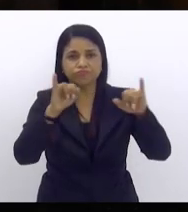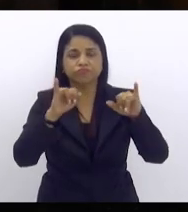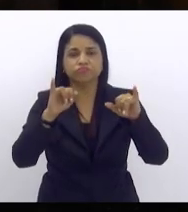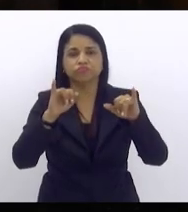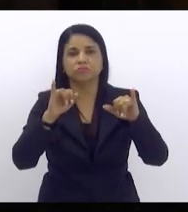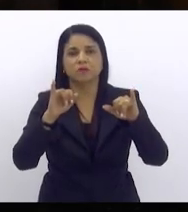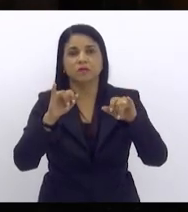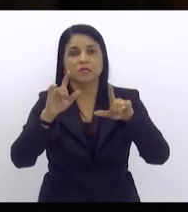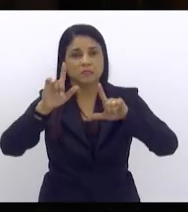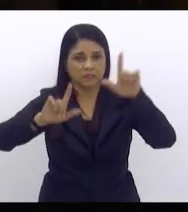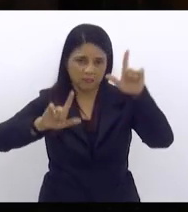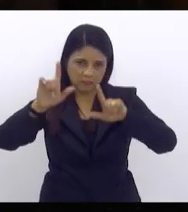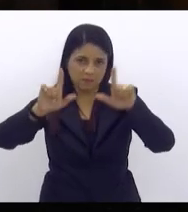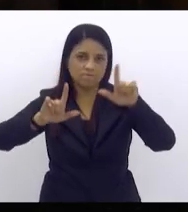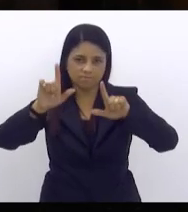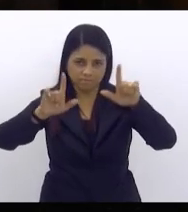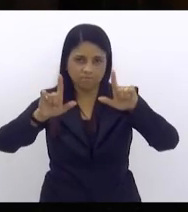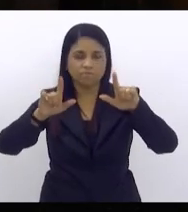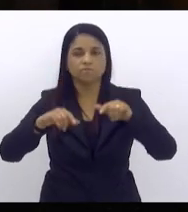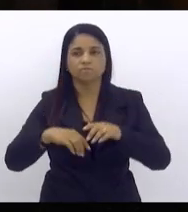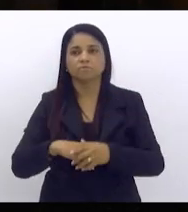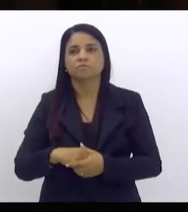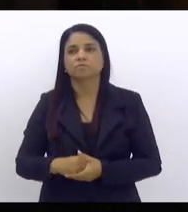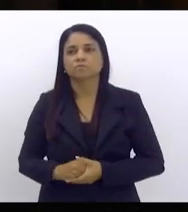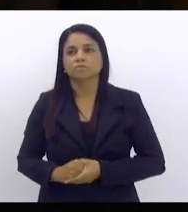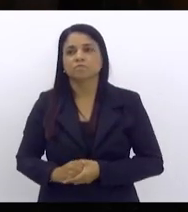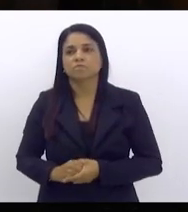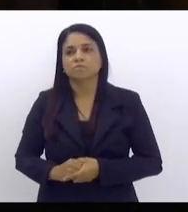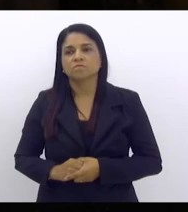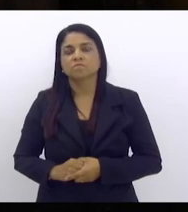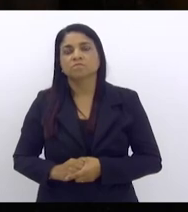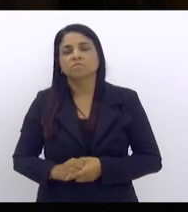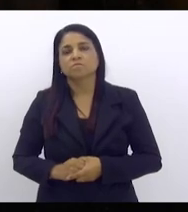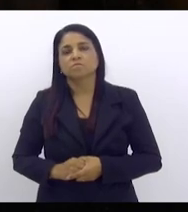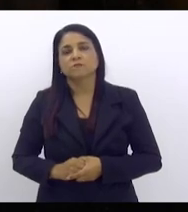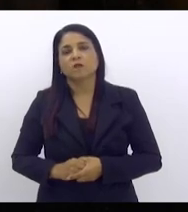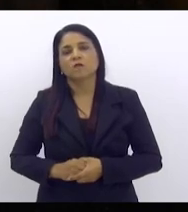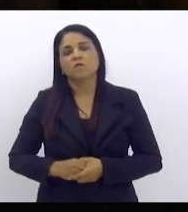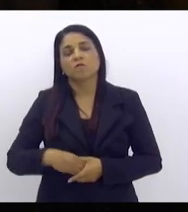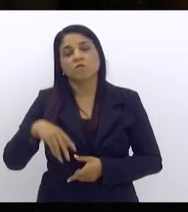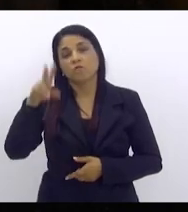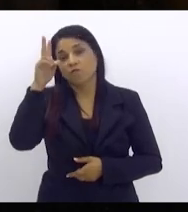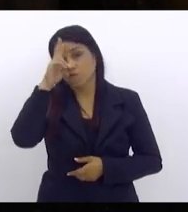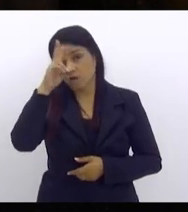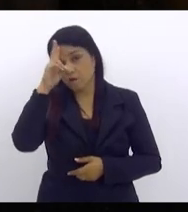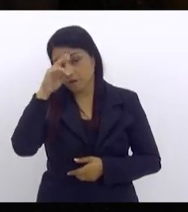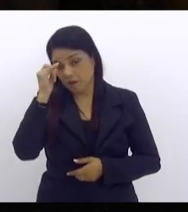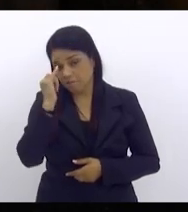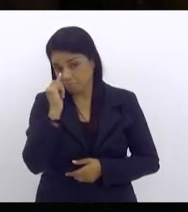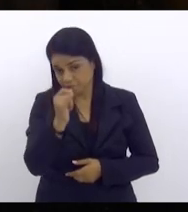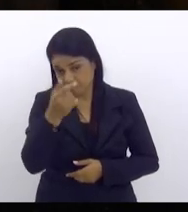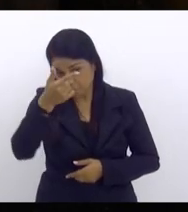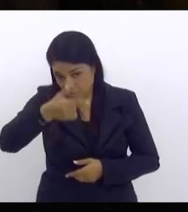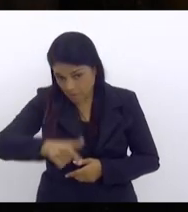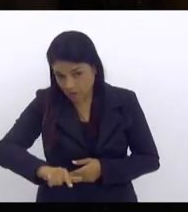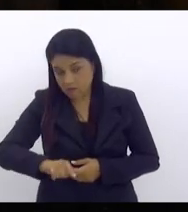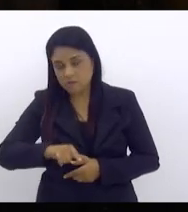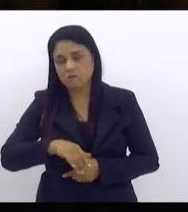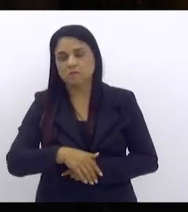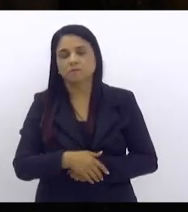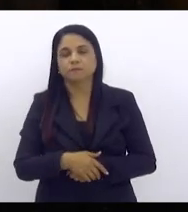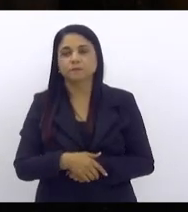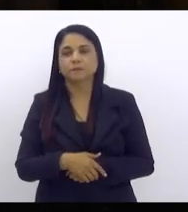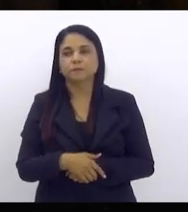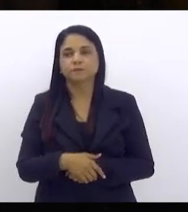na televisiva. Mas vou lembrar mais um fato a Vossa Excelência, que não foi só discurso,